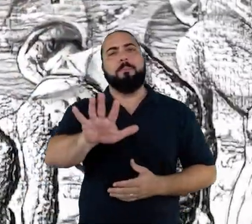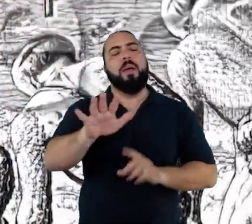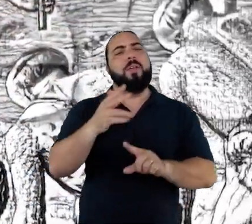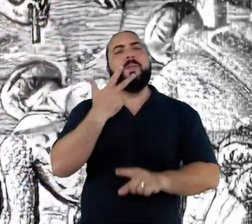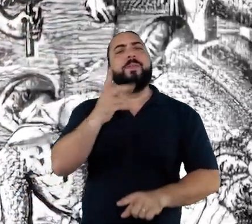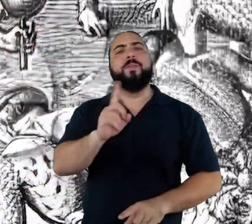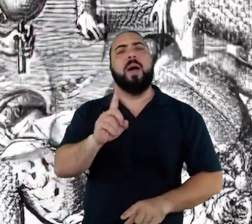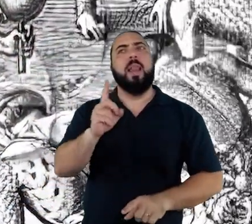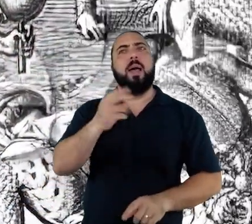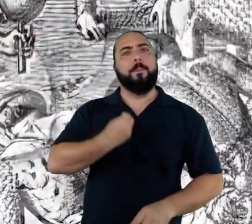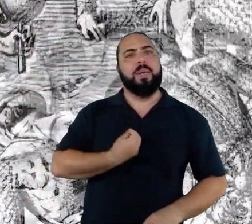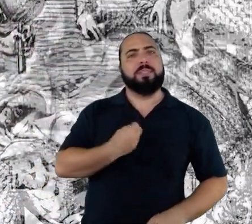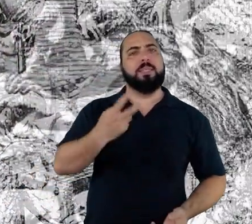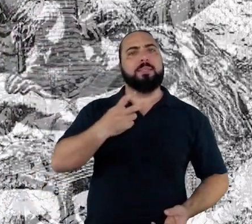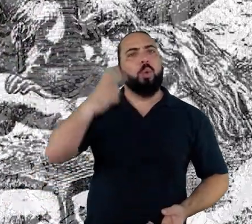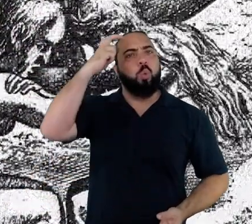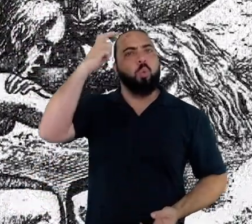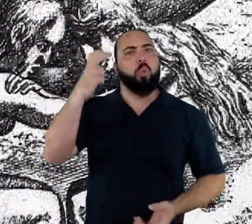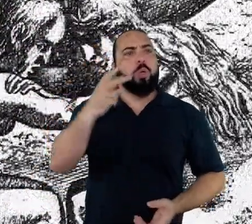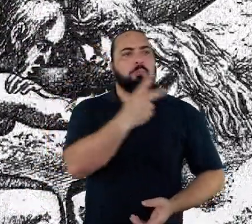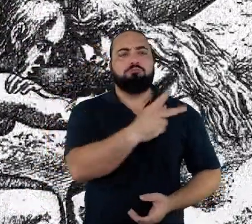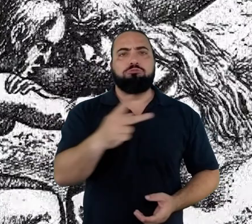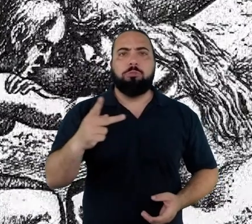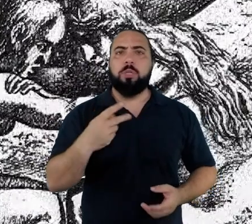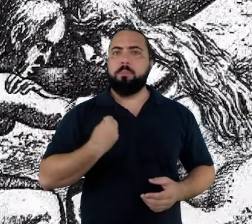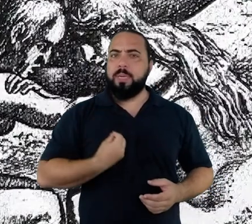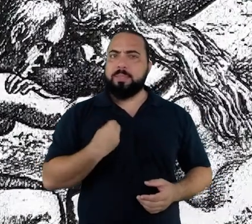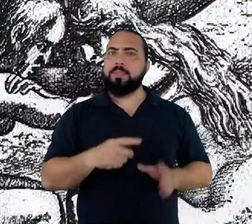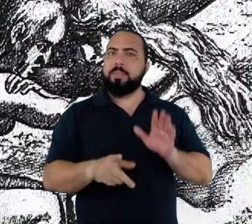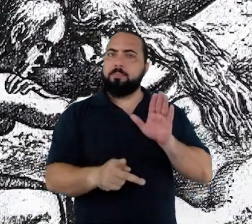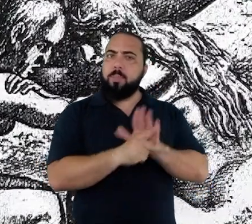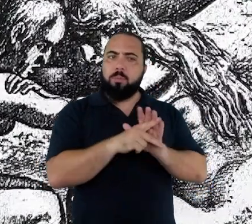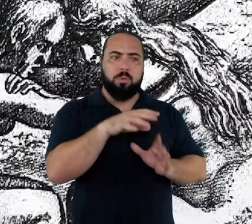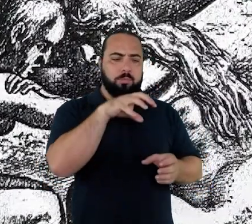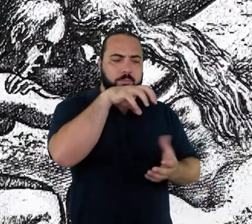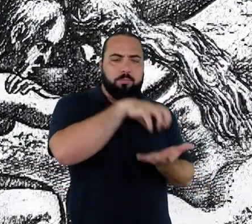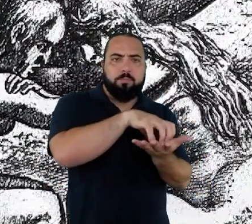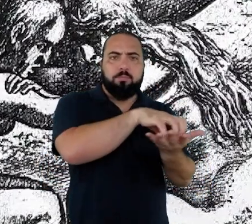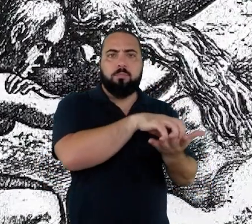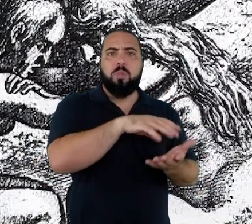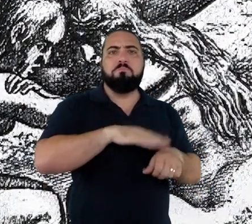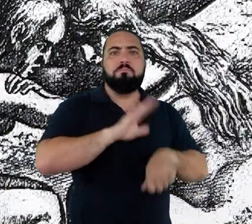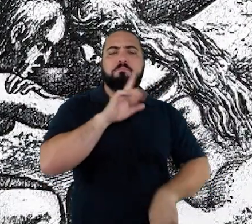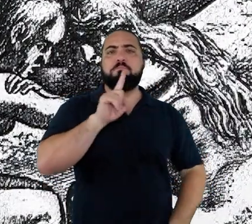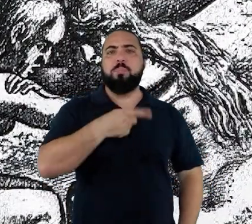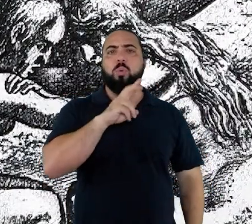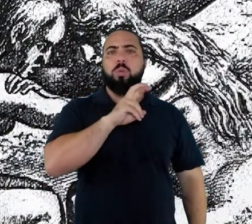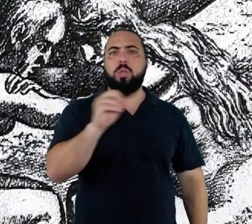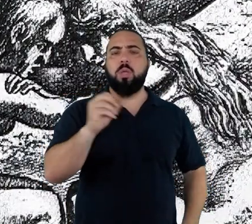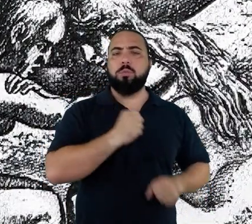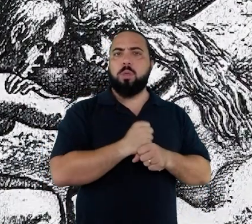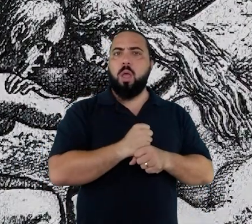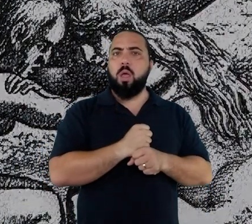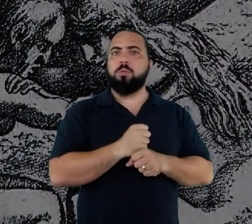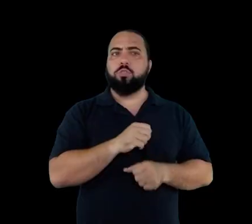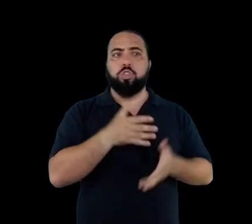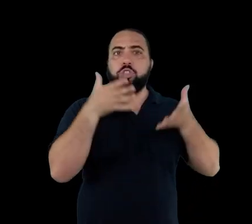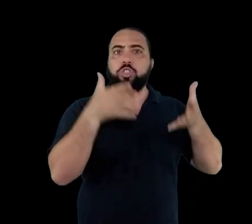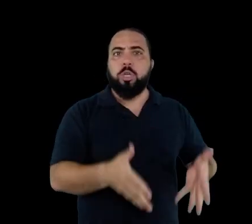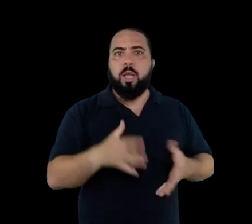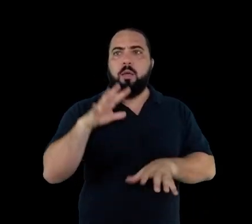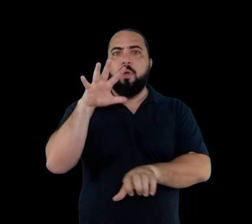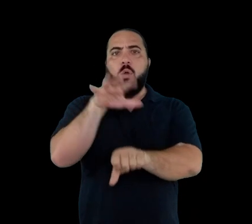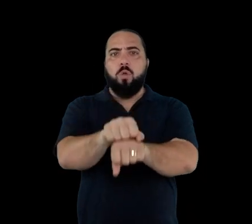fala da presença, da cultura, dos rituais indígenas presentes no território carioca por mais de 1.500 anos antes da chegada dos